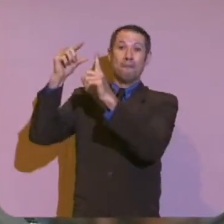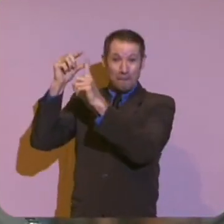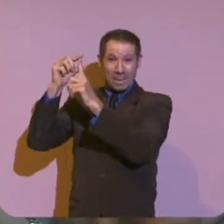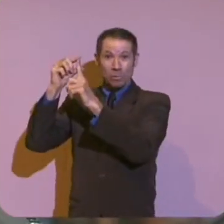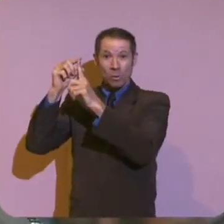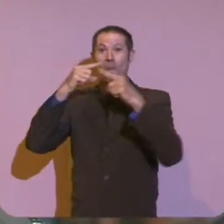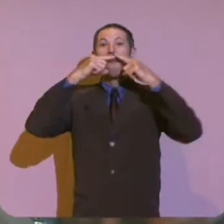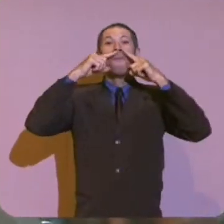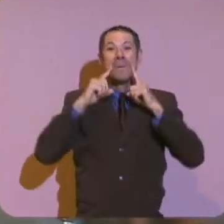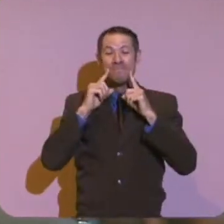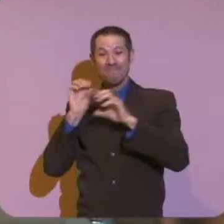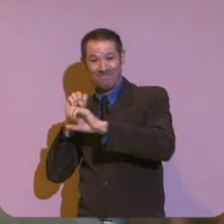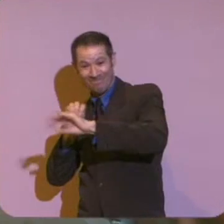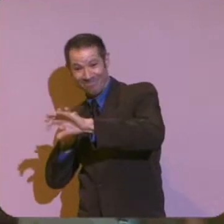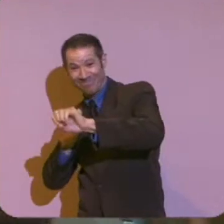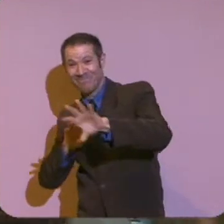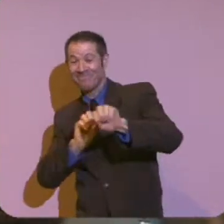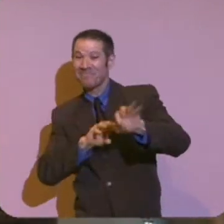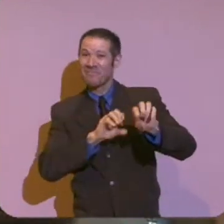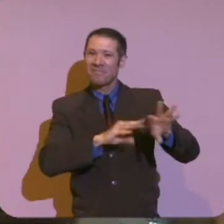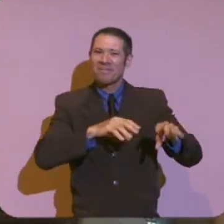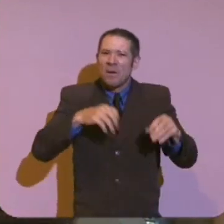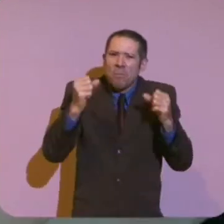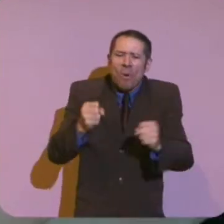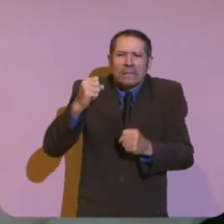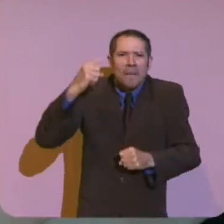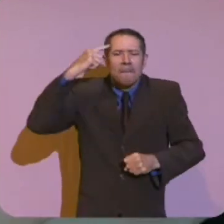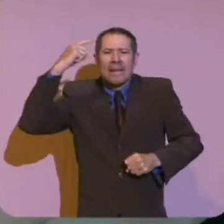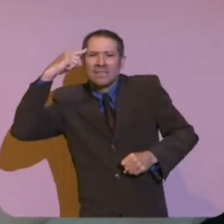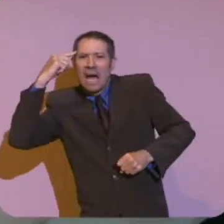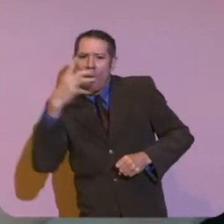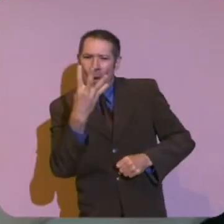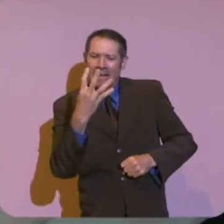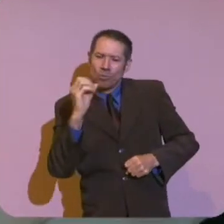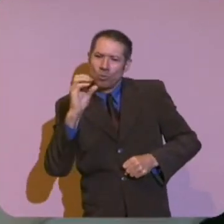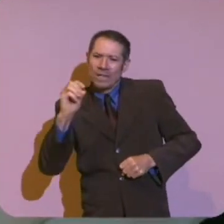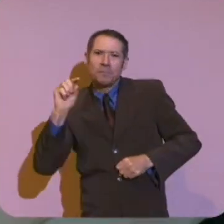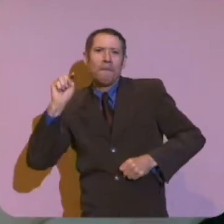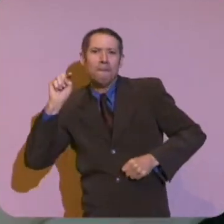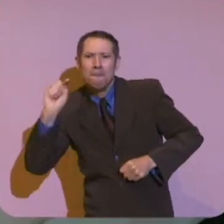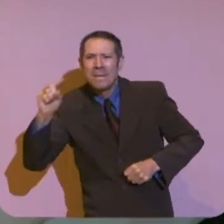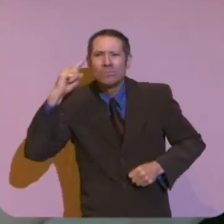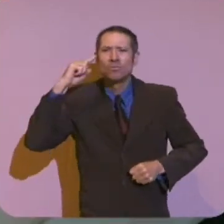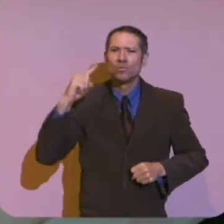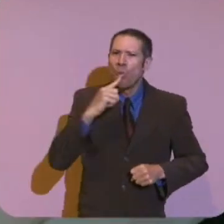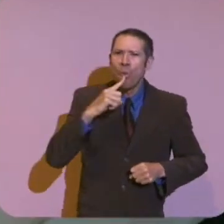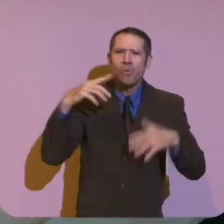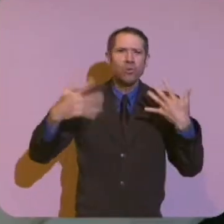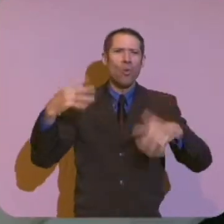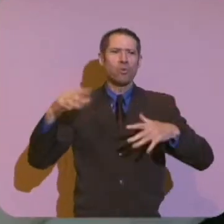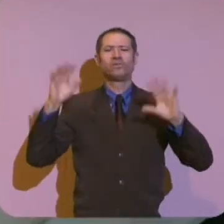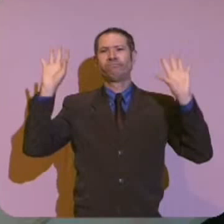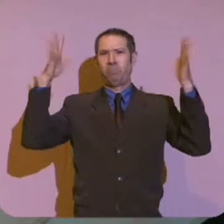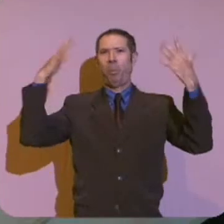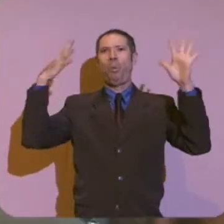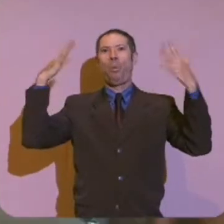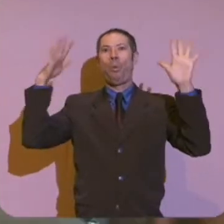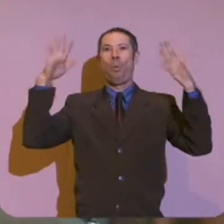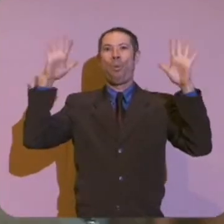ele dá. Você pode imaginar 400 mil? É um negócio fenomenal,